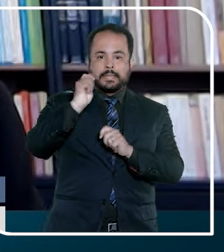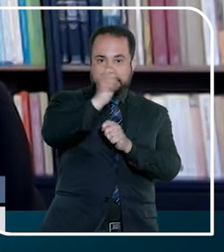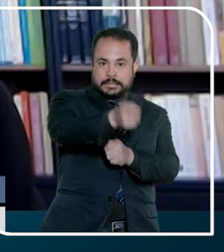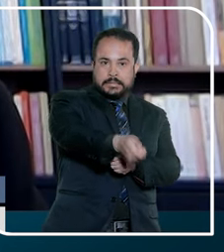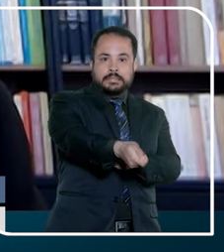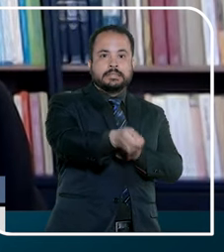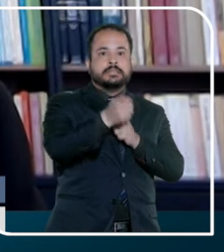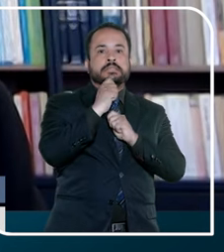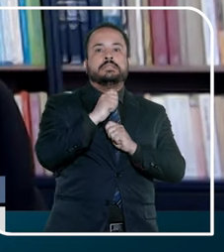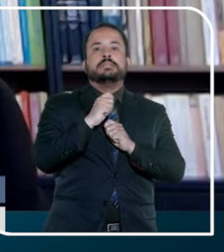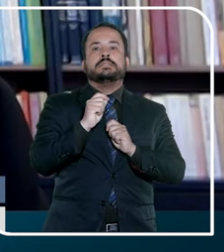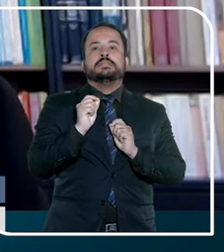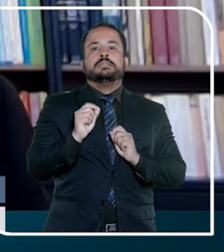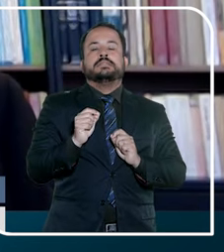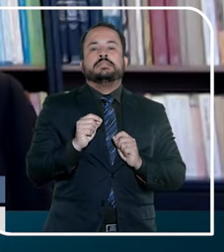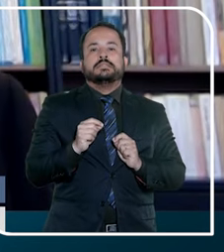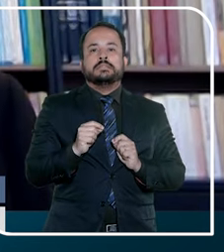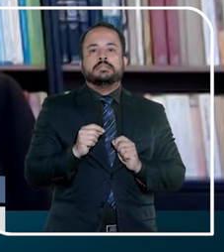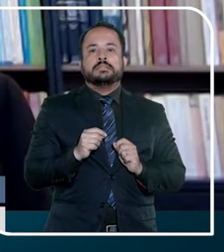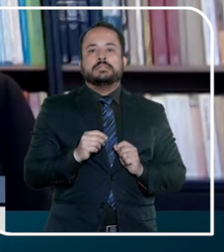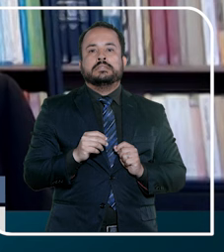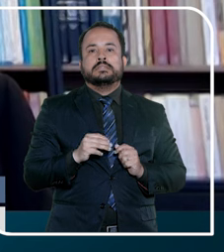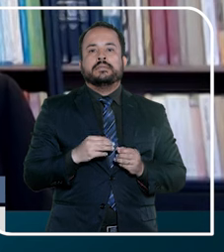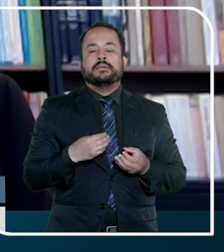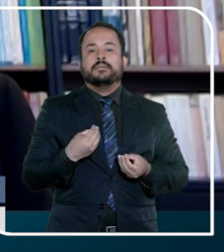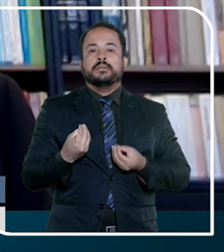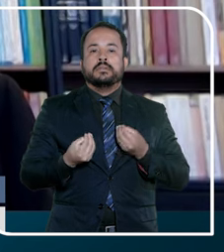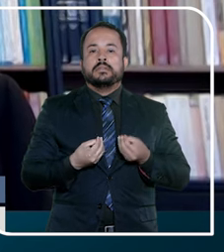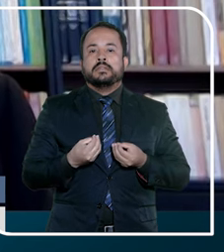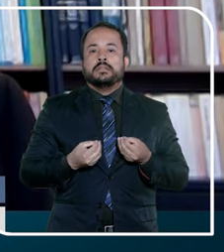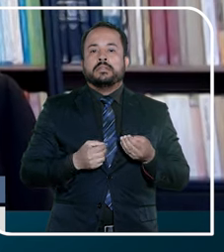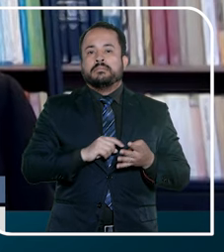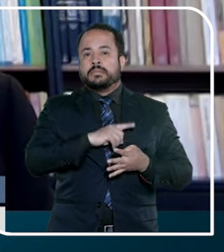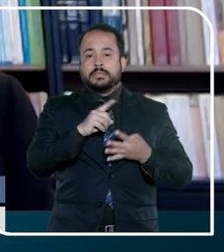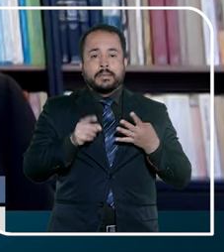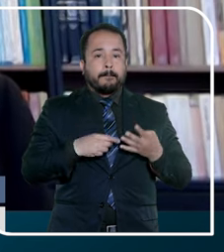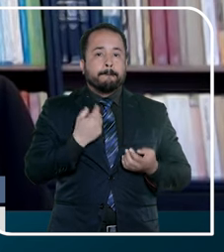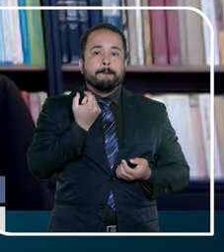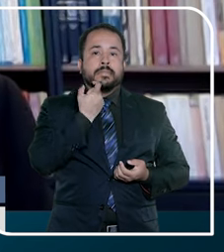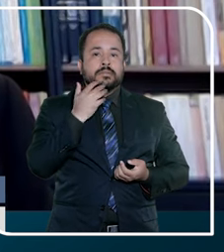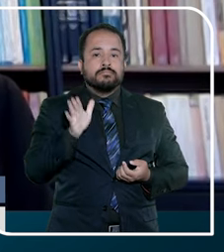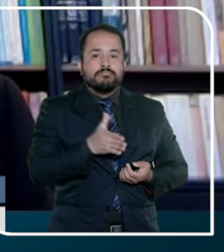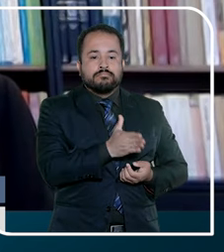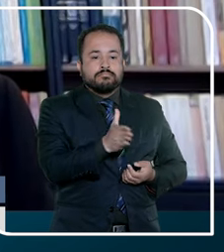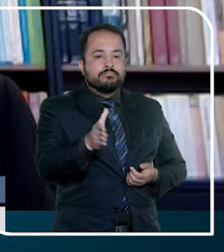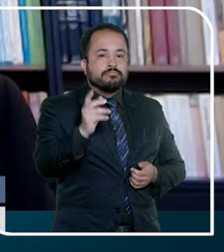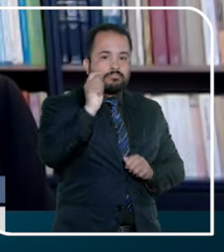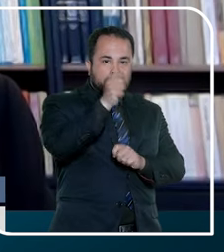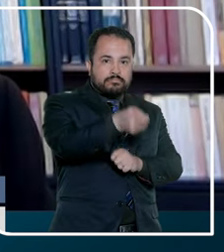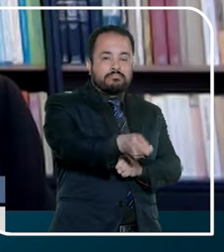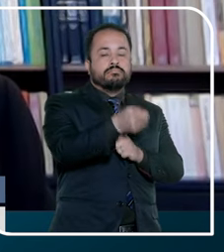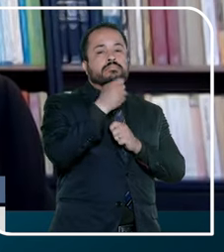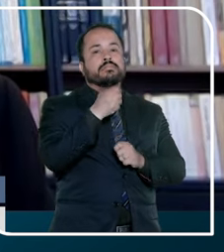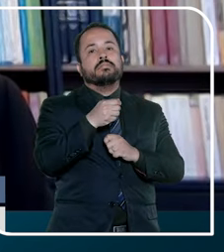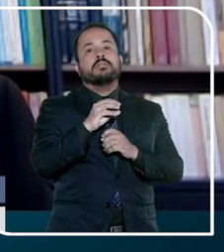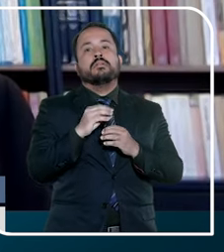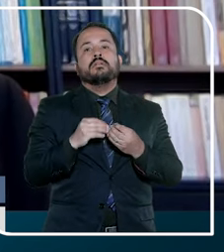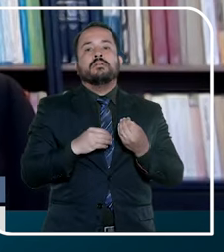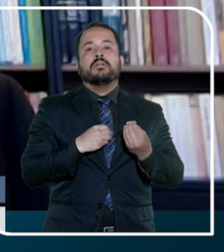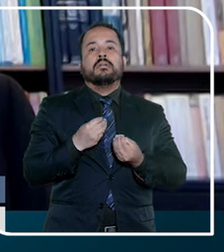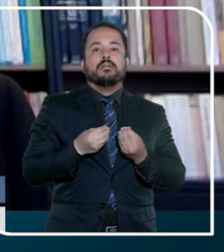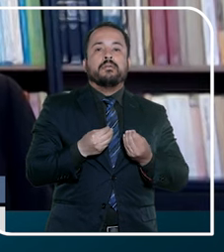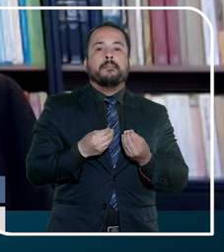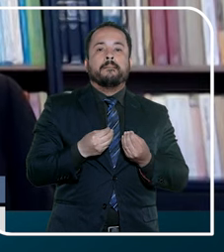ela não é medida simplesmente pela quantidade de peixes pescados Mas pelo potencial que ela tem